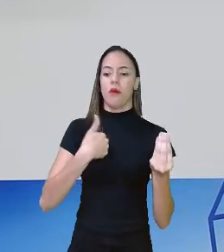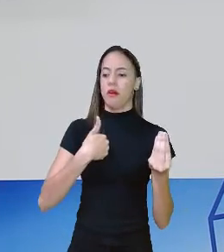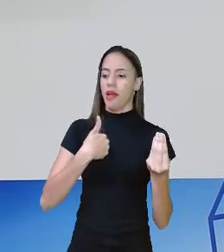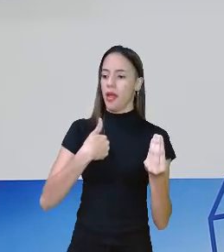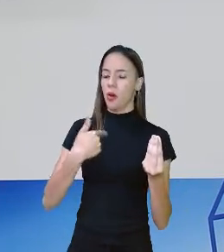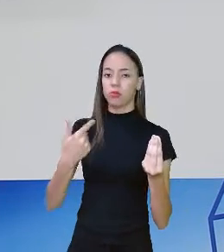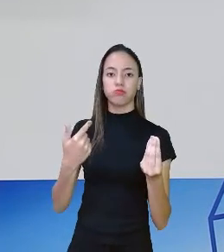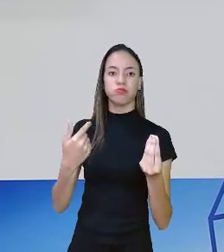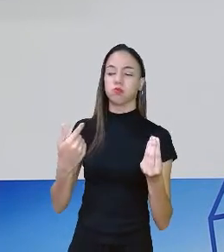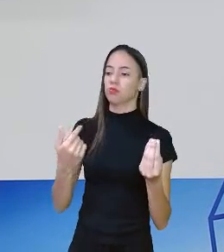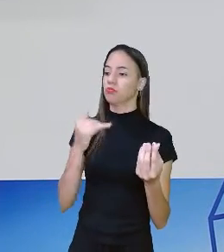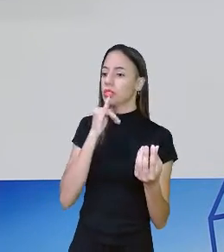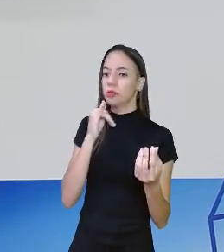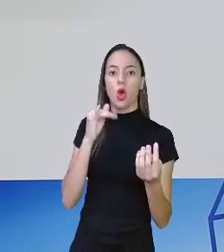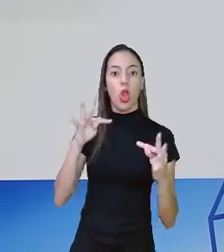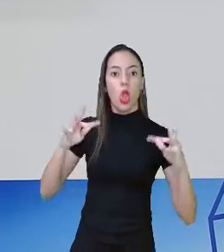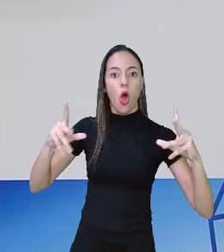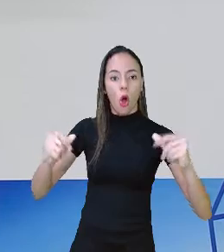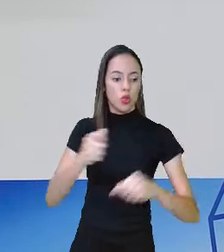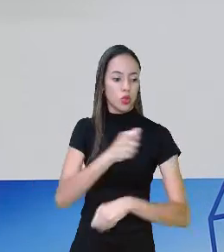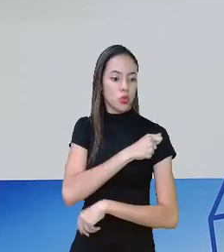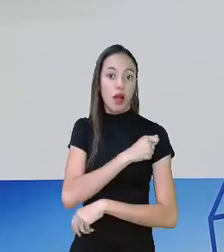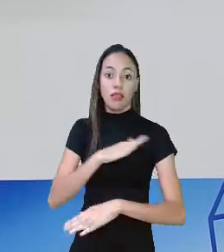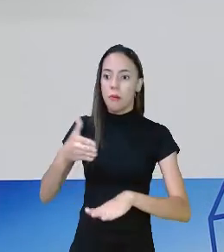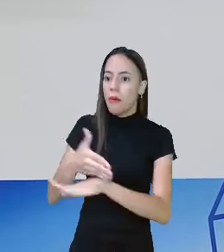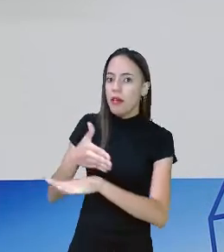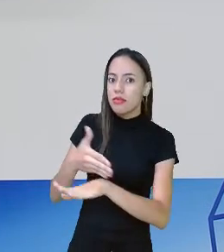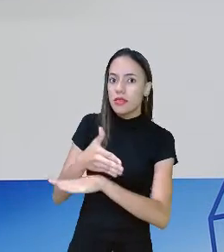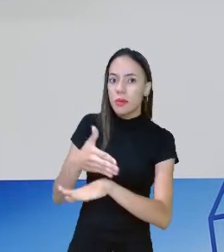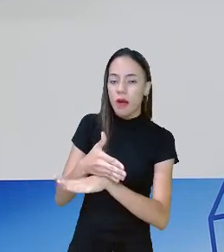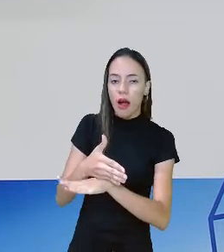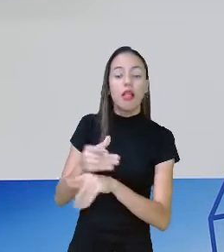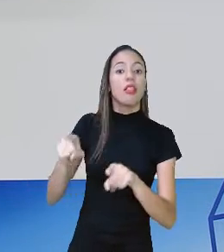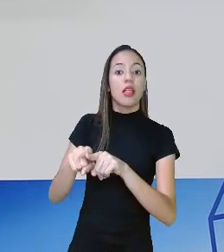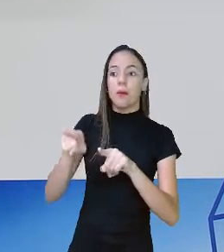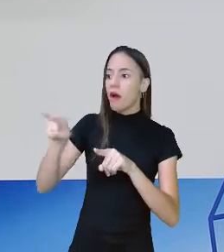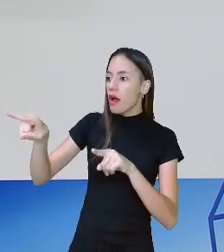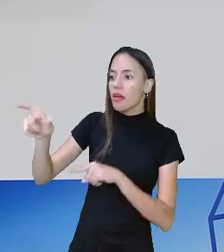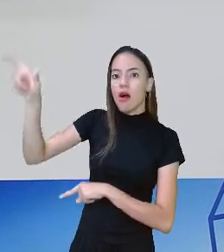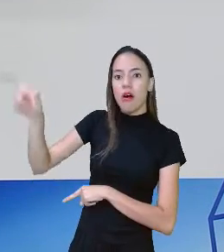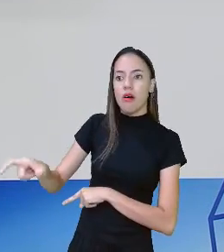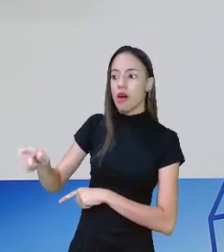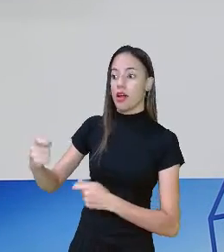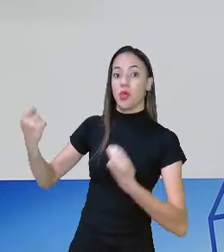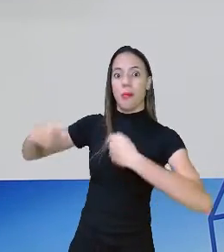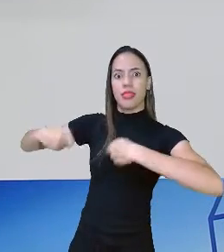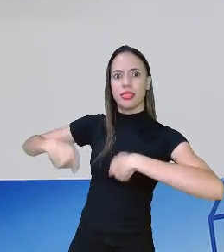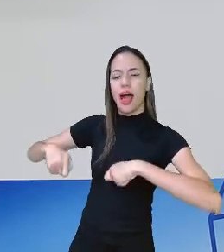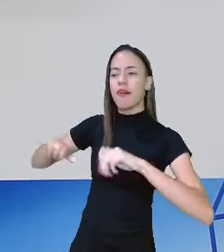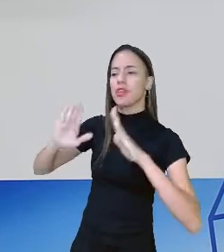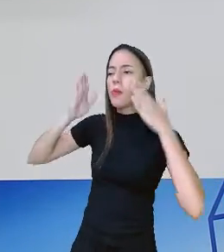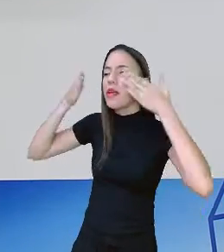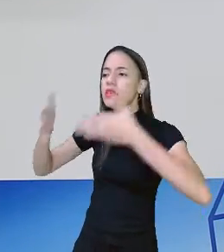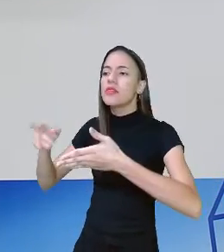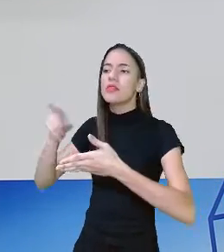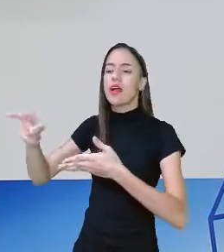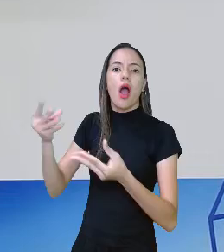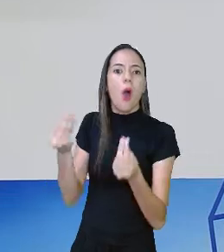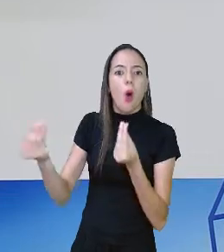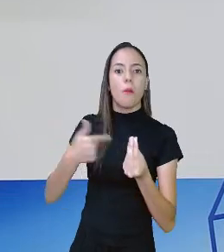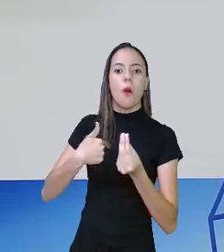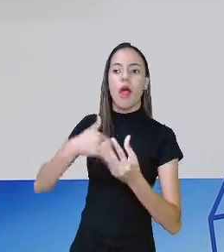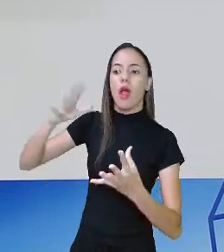contemplar todos os estudantes, sem desmerecer a especificidade de cada um. Então, vamos, se o professor